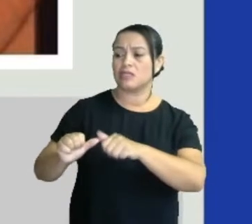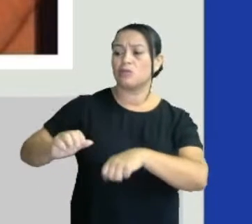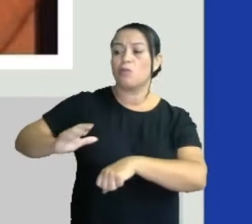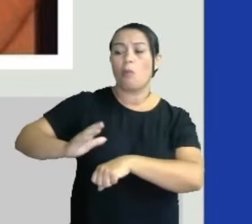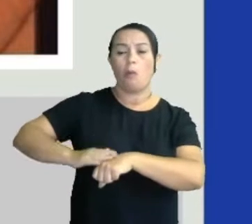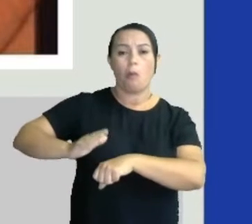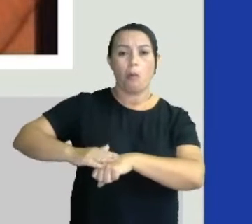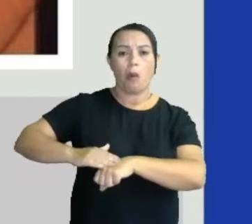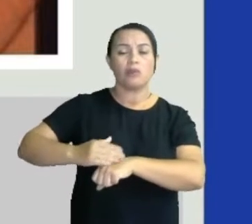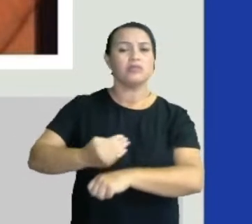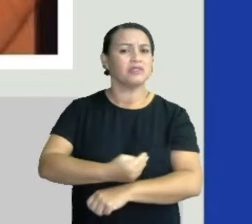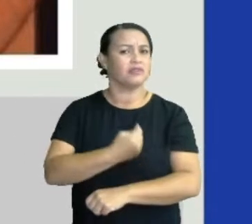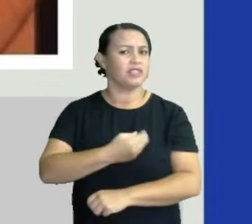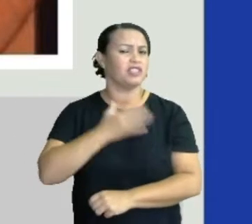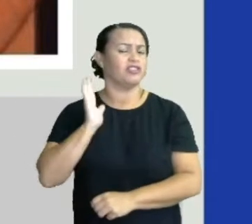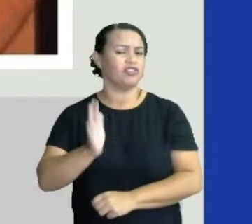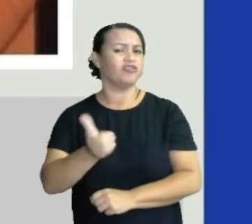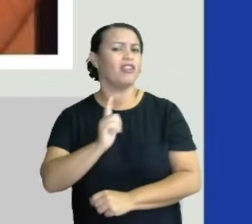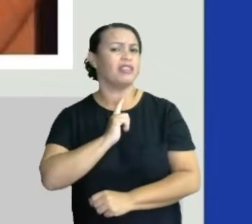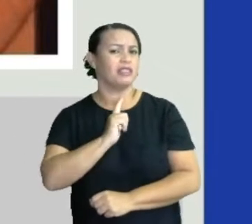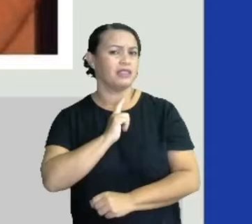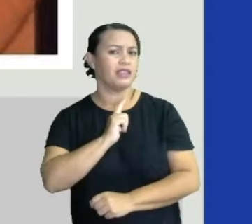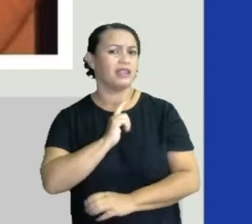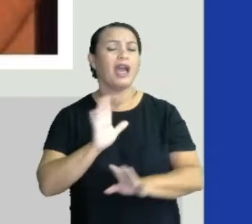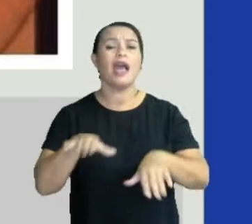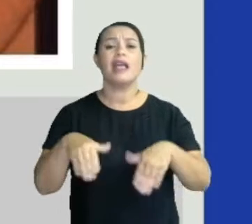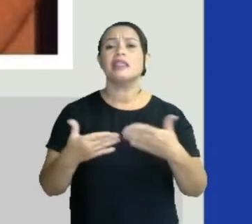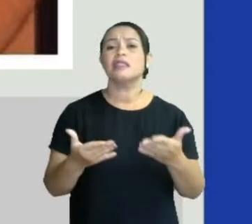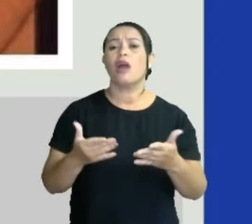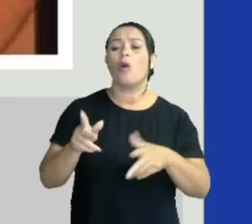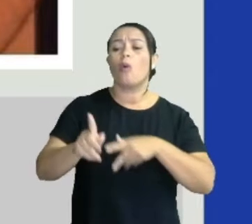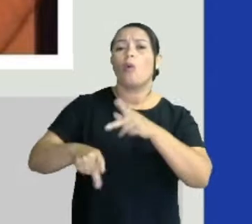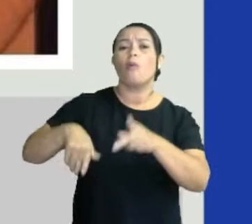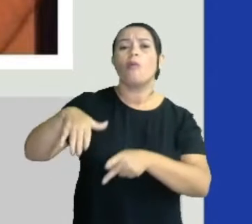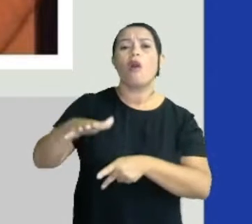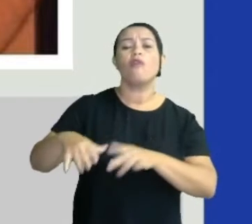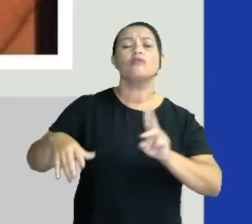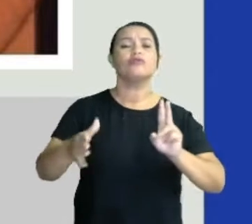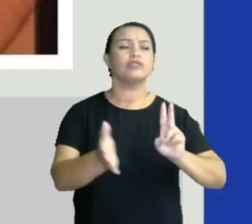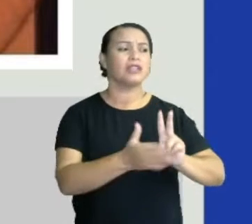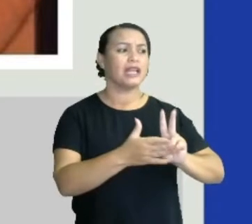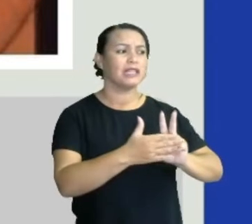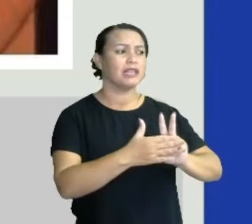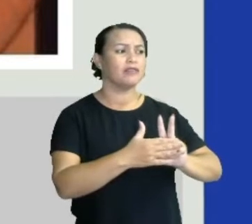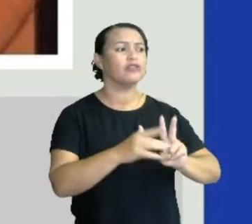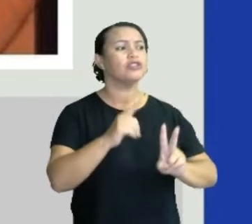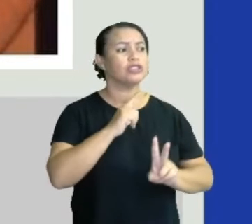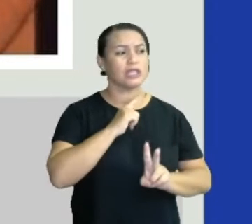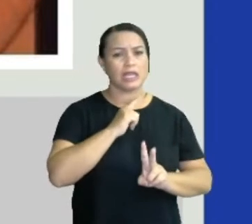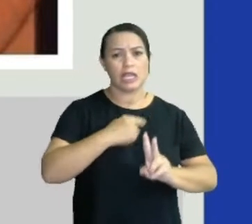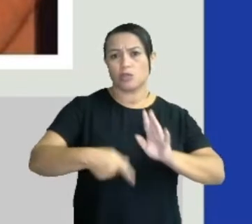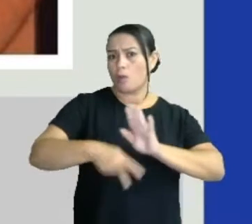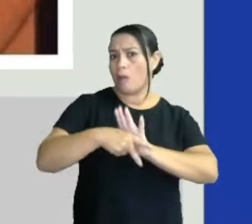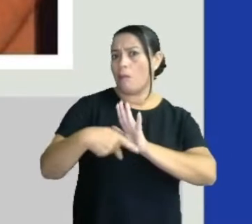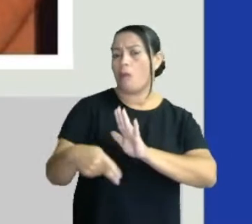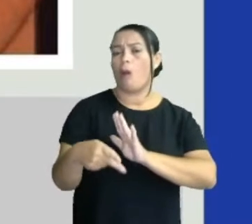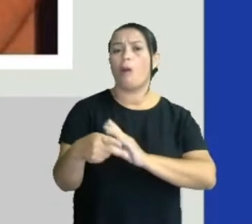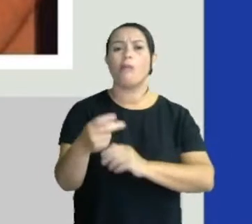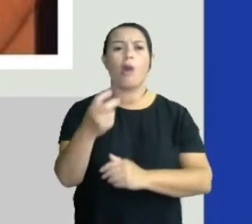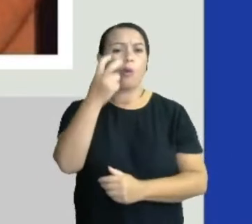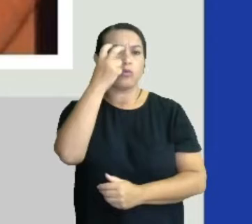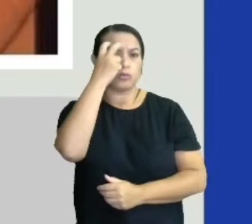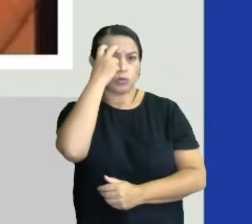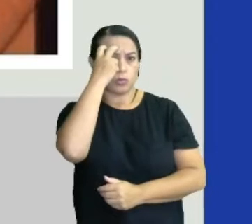modo de vida que já existia. Então, os povos nativos tinham sua própria cultura,